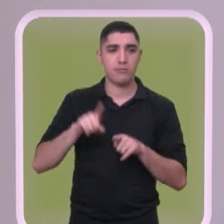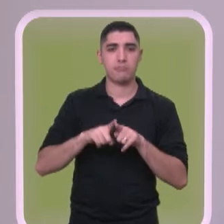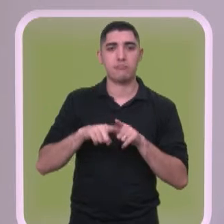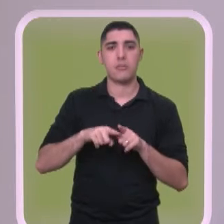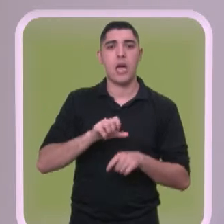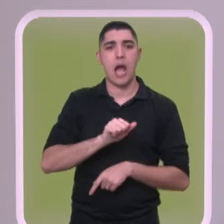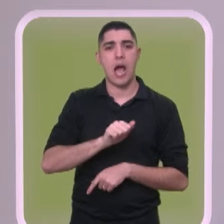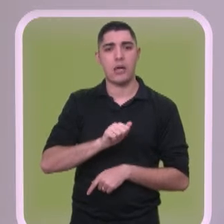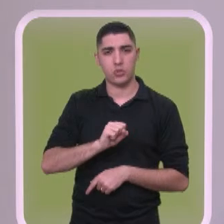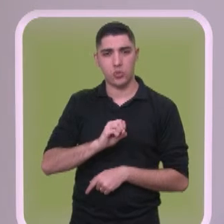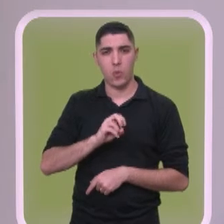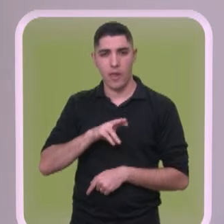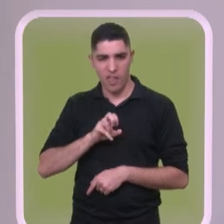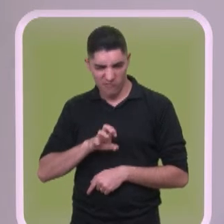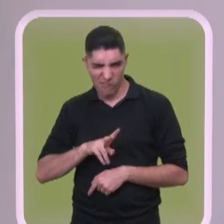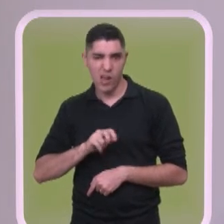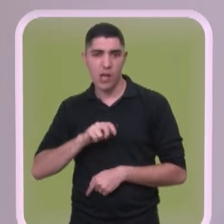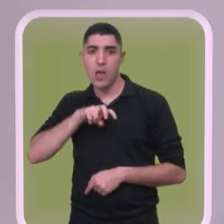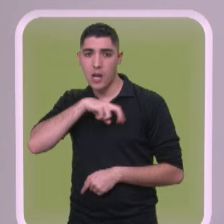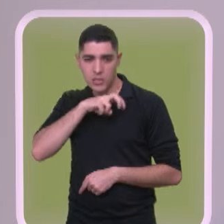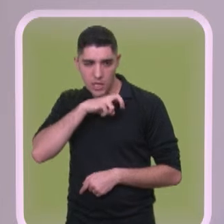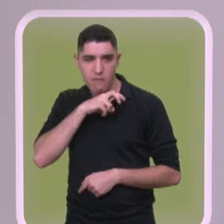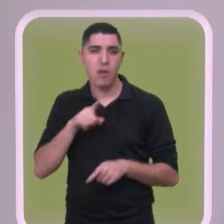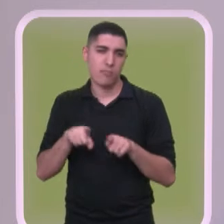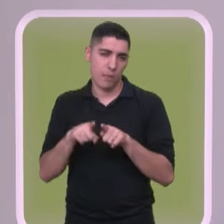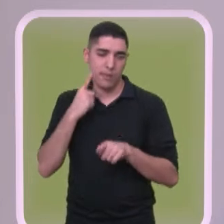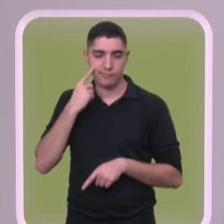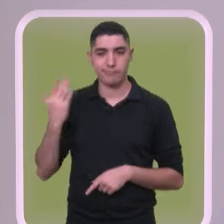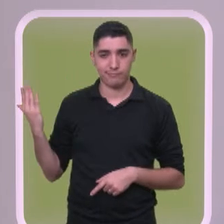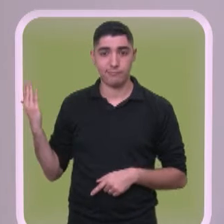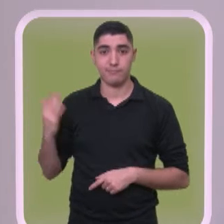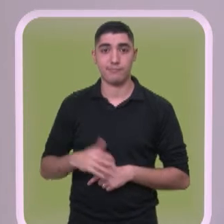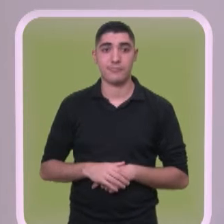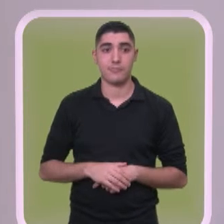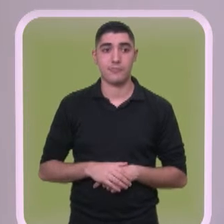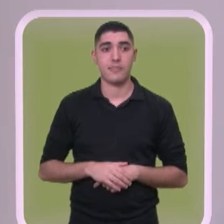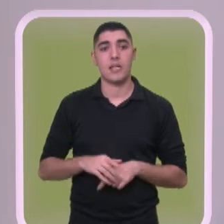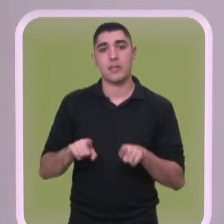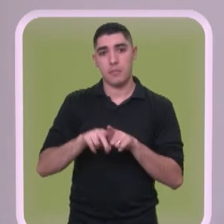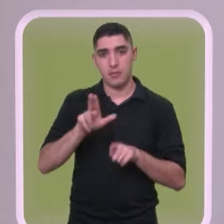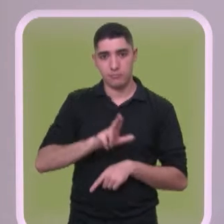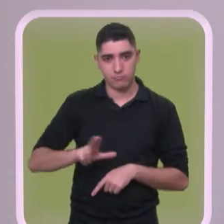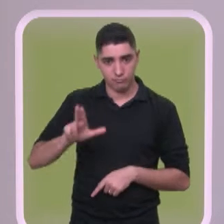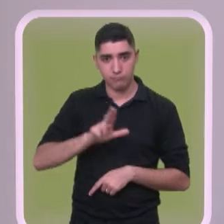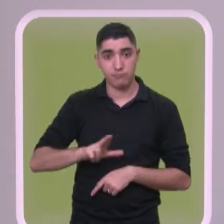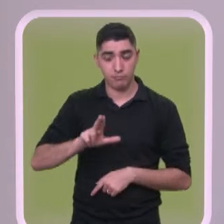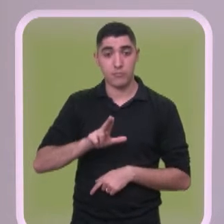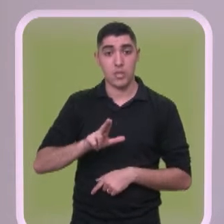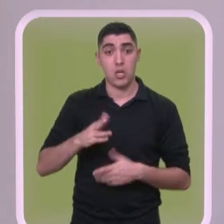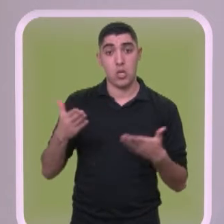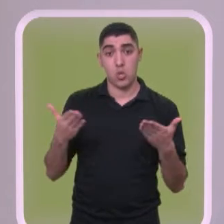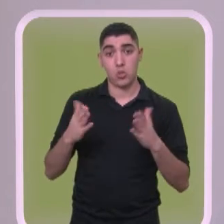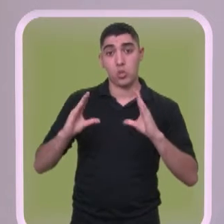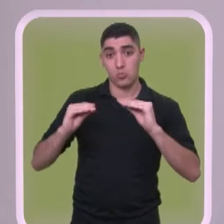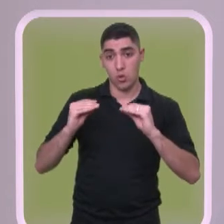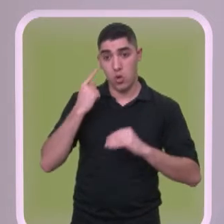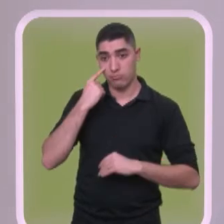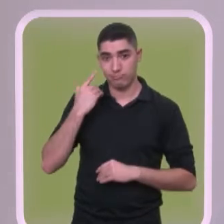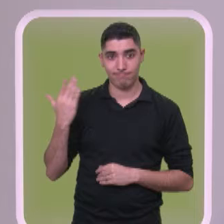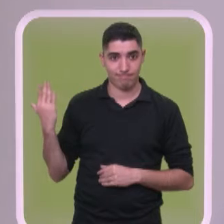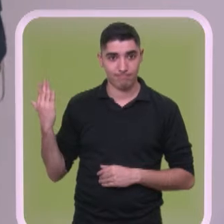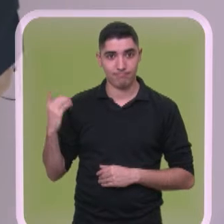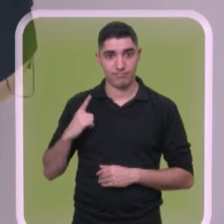Futsal 1-0 em cima do Praia Clube. Vira a tabelinha, meu caro Matheus, o Marreco empatando em 1-1, hoje Joaçaba e Jaraguá. Vamos ver os